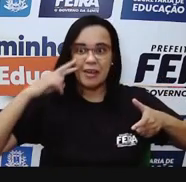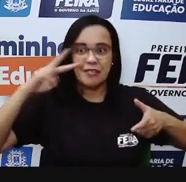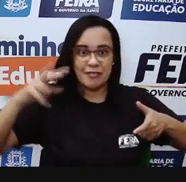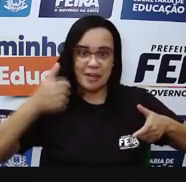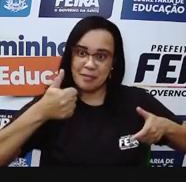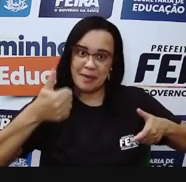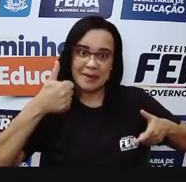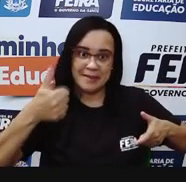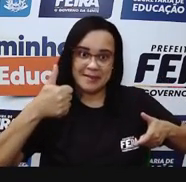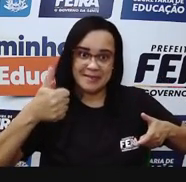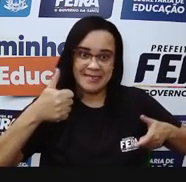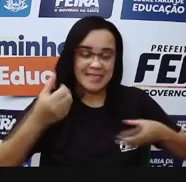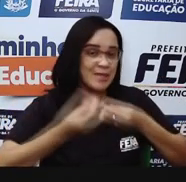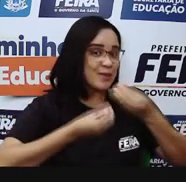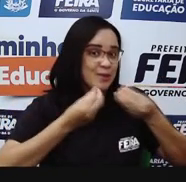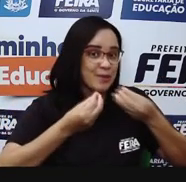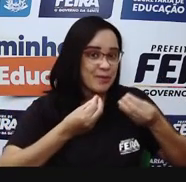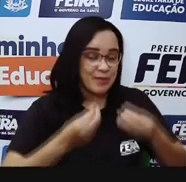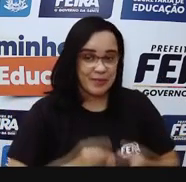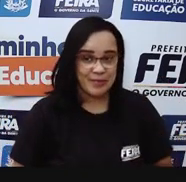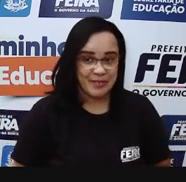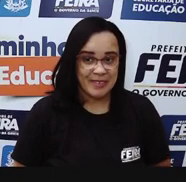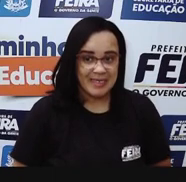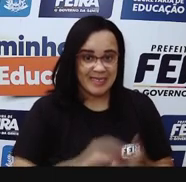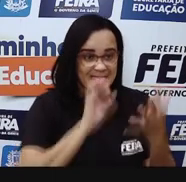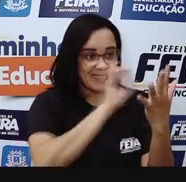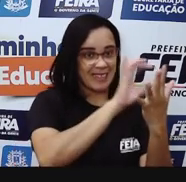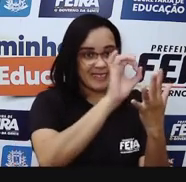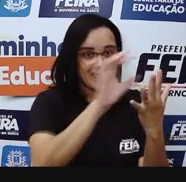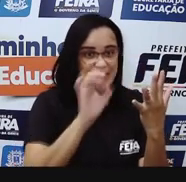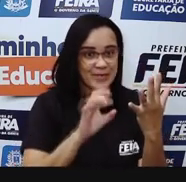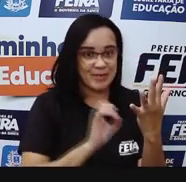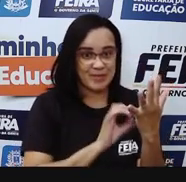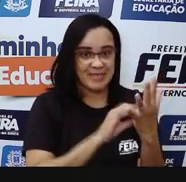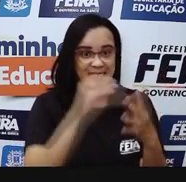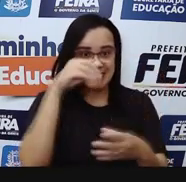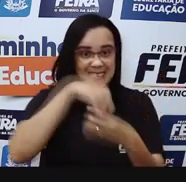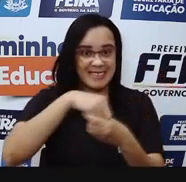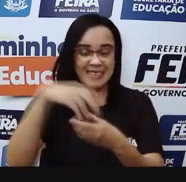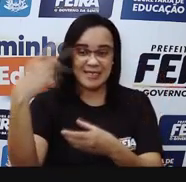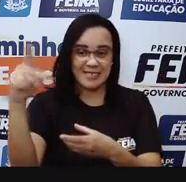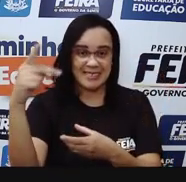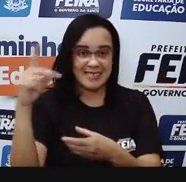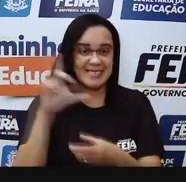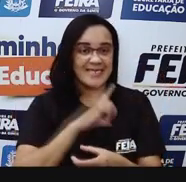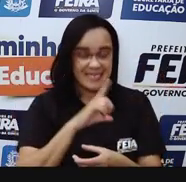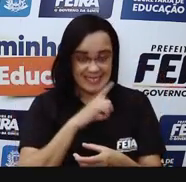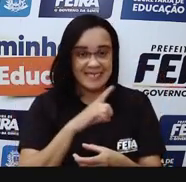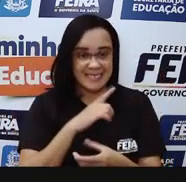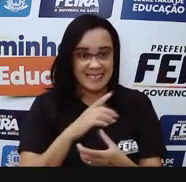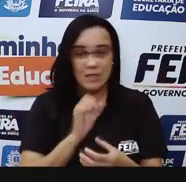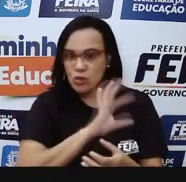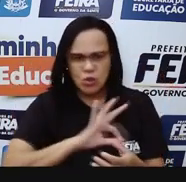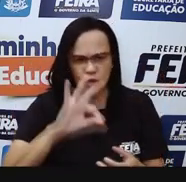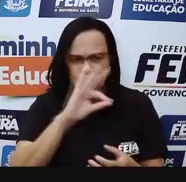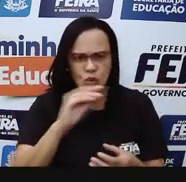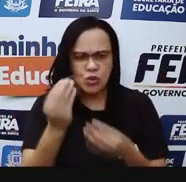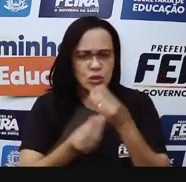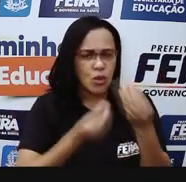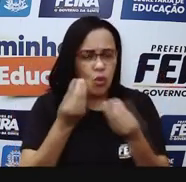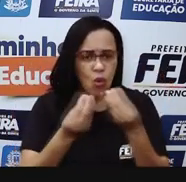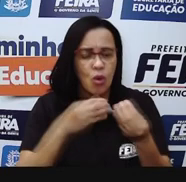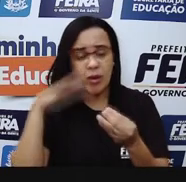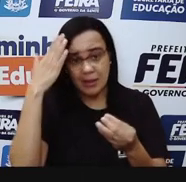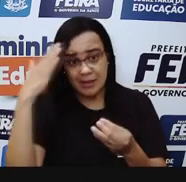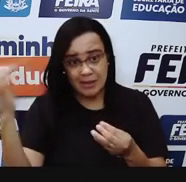caliciformes, as punhadas, filiformes, os fungiformes, todas elas que agora vocês